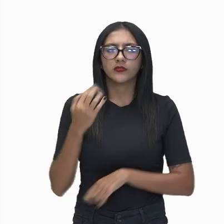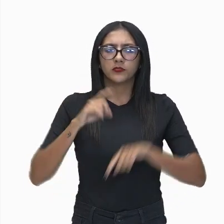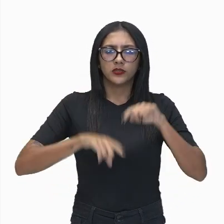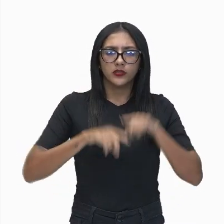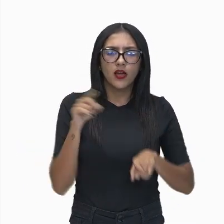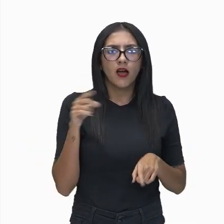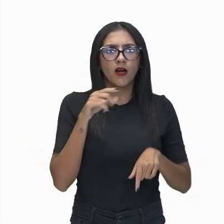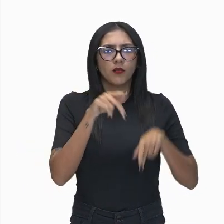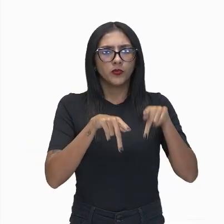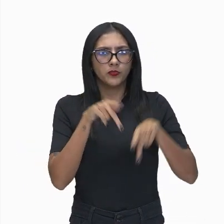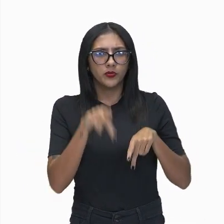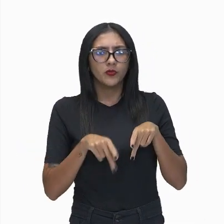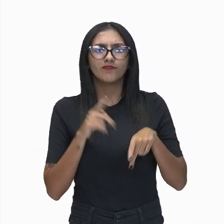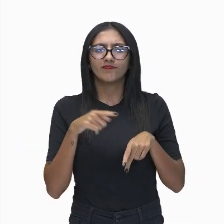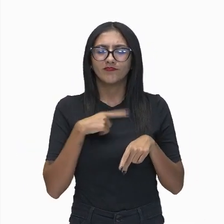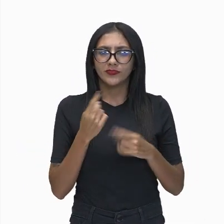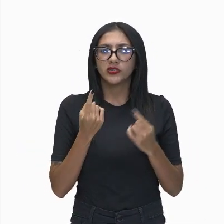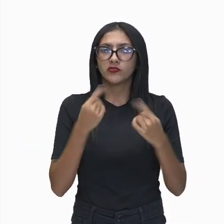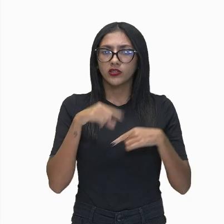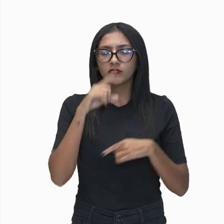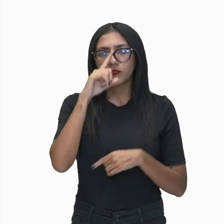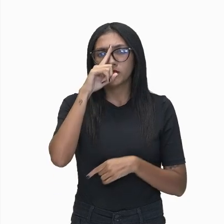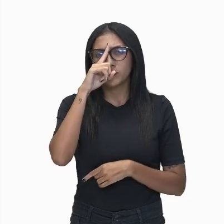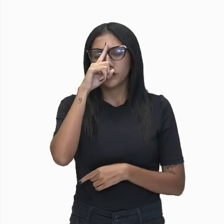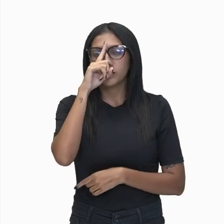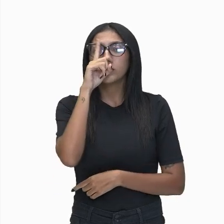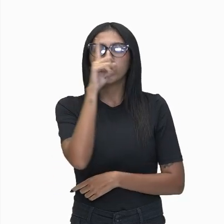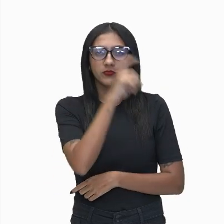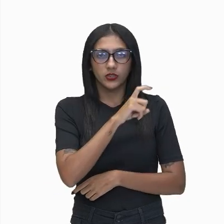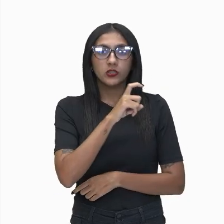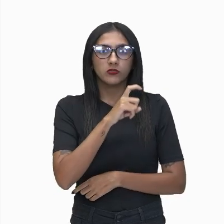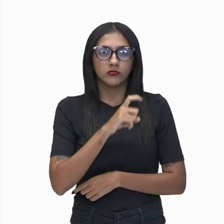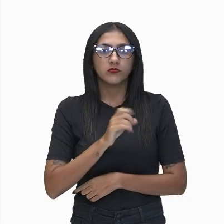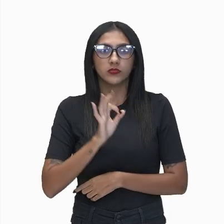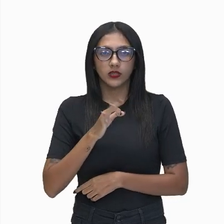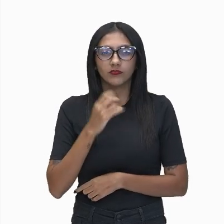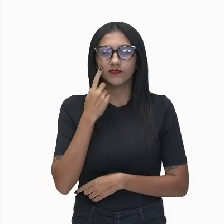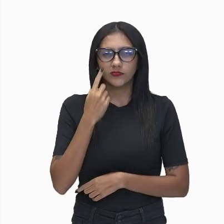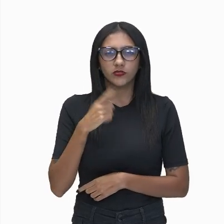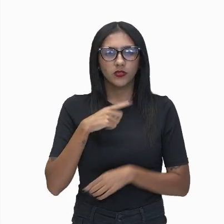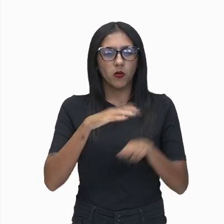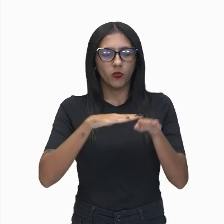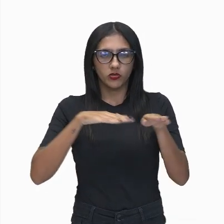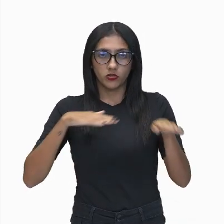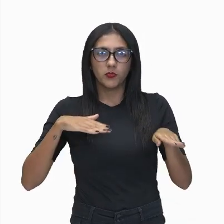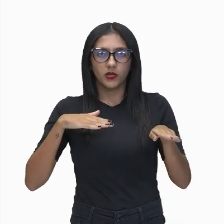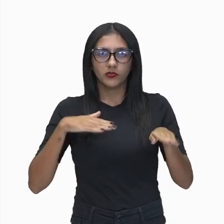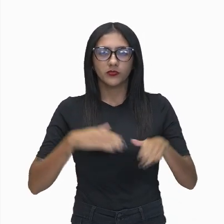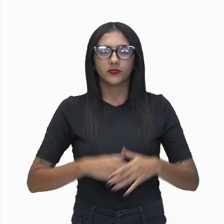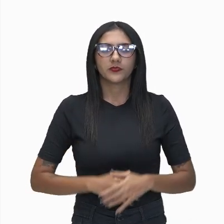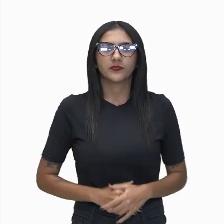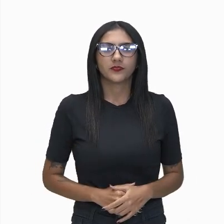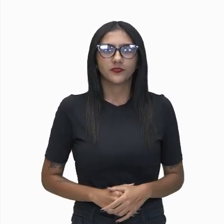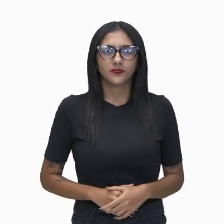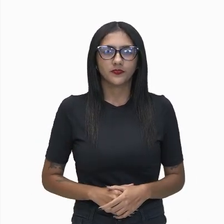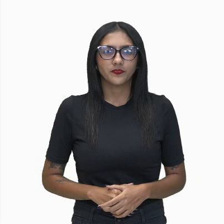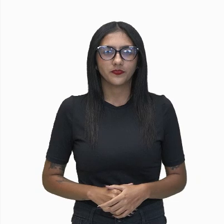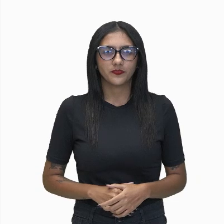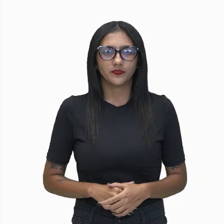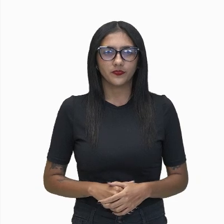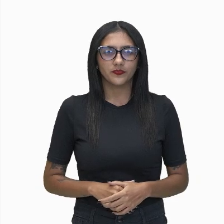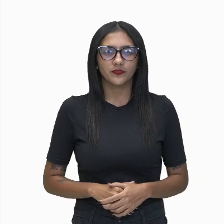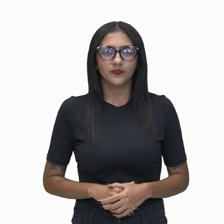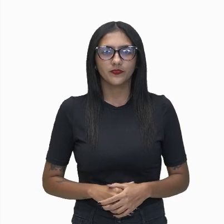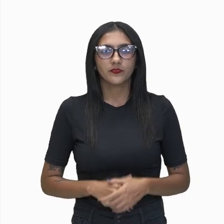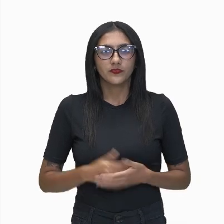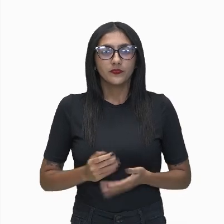desafios significativos, né? Como a gente mencionou, a questão dos congestionamentos. Então, o processo de